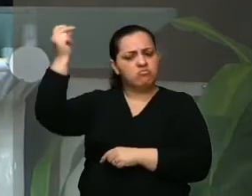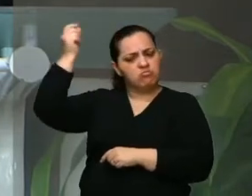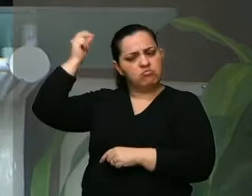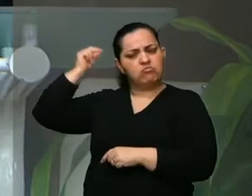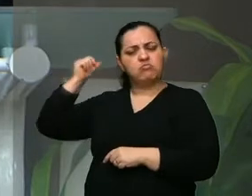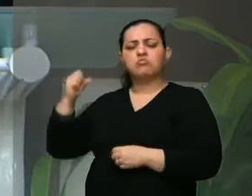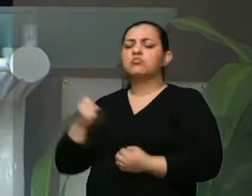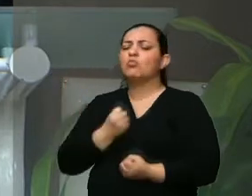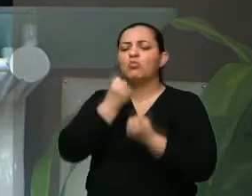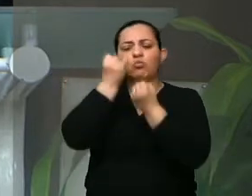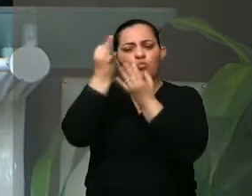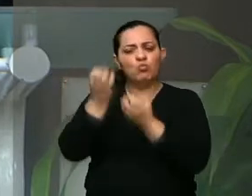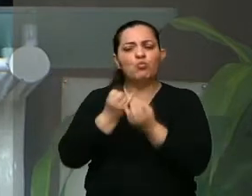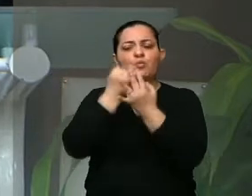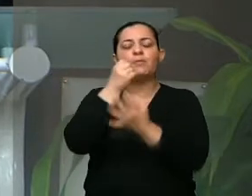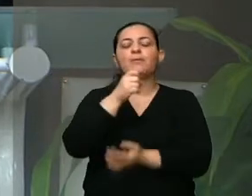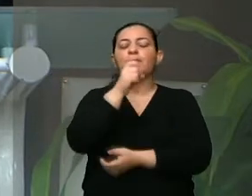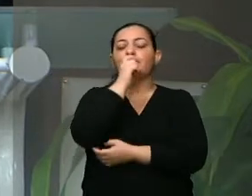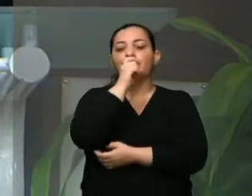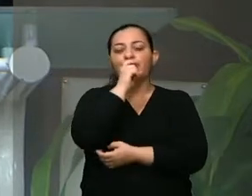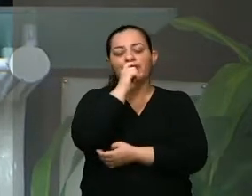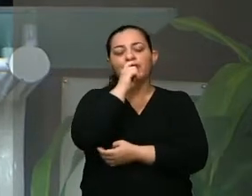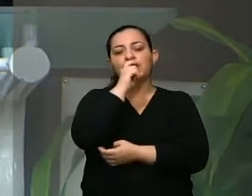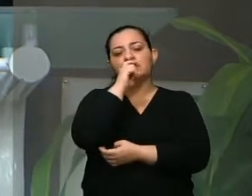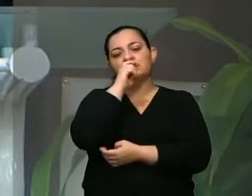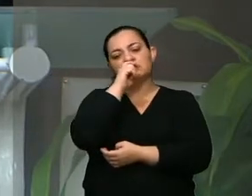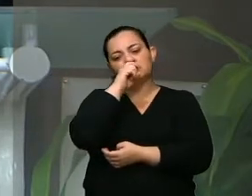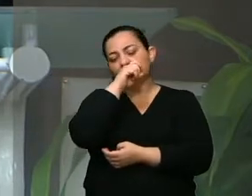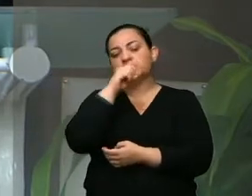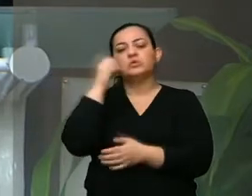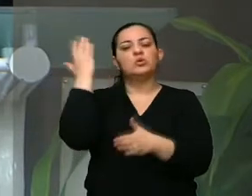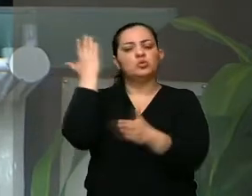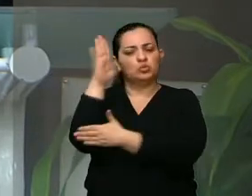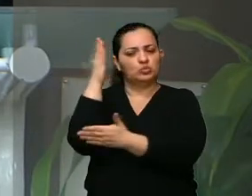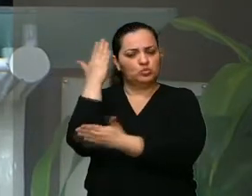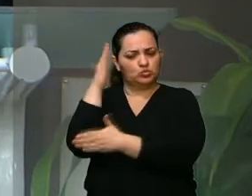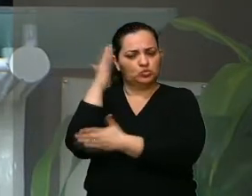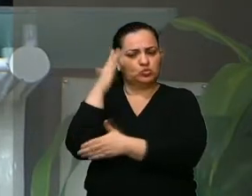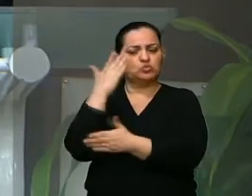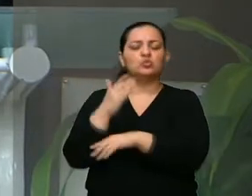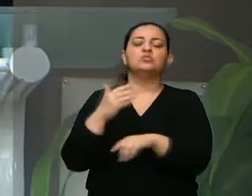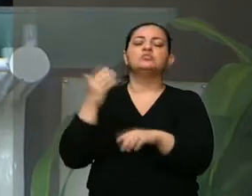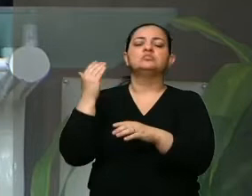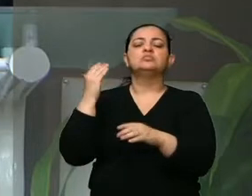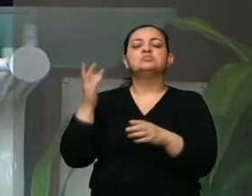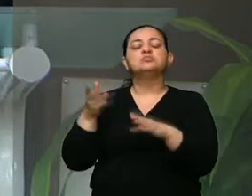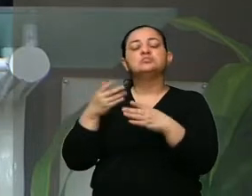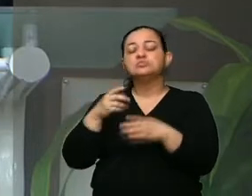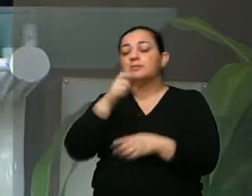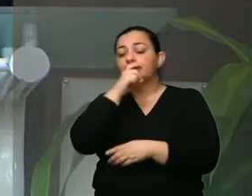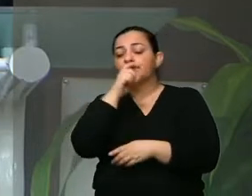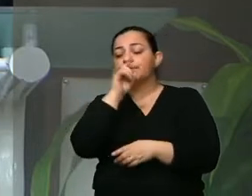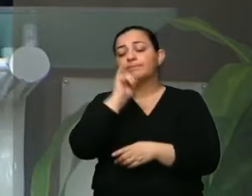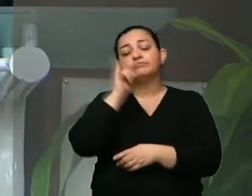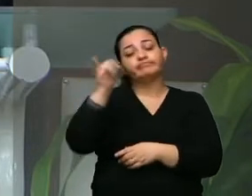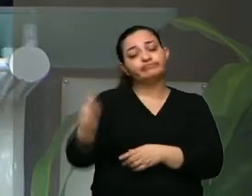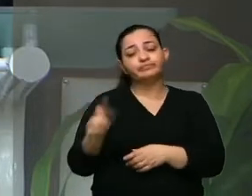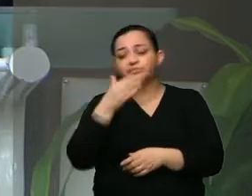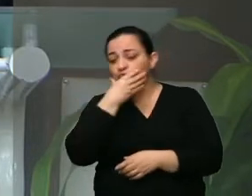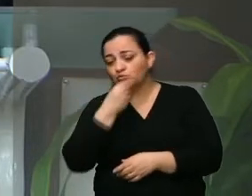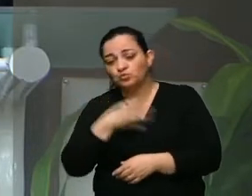pai que era o ganhador e o pai disse que o filho